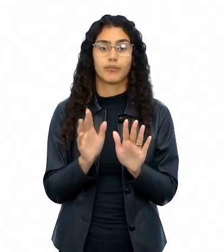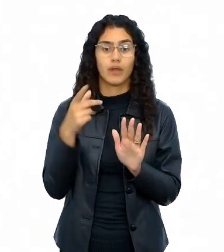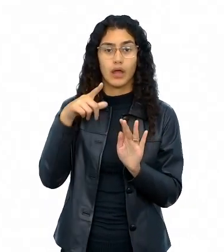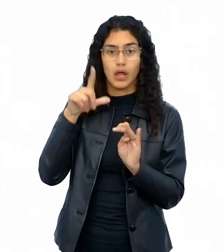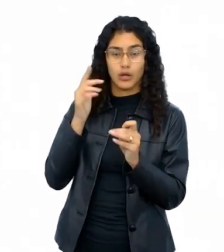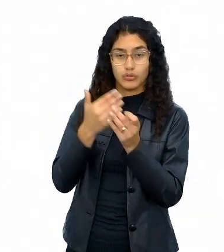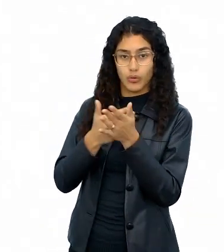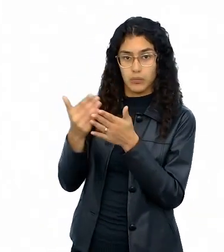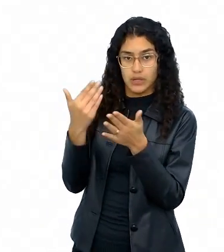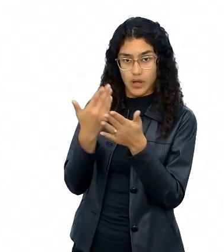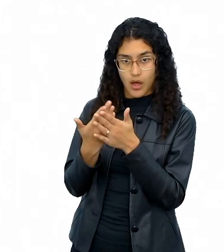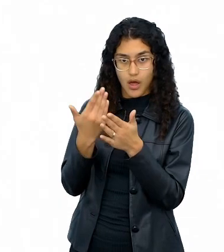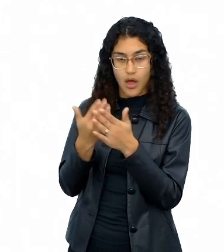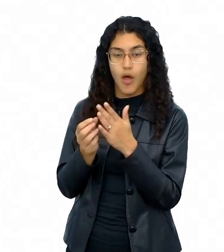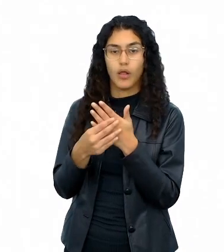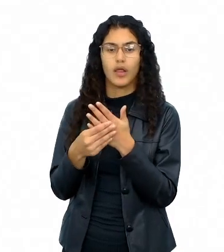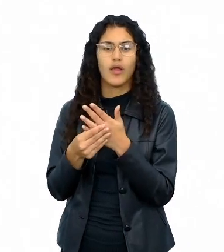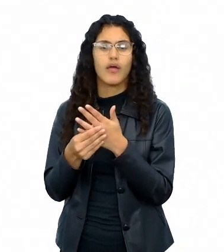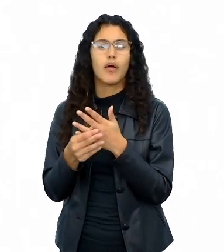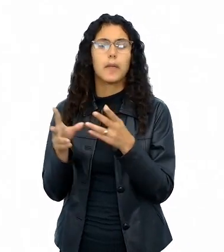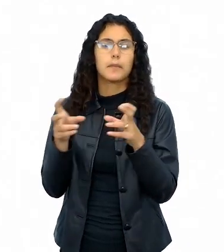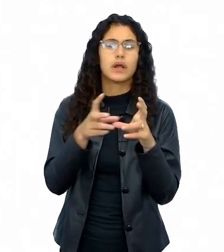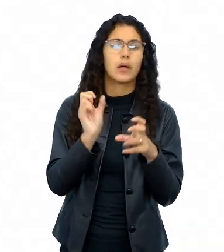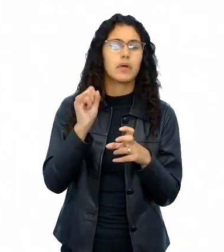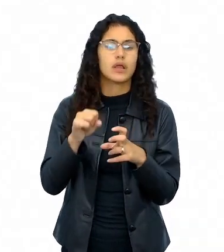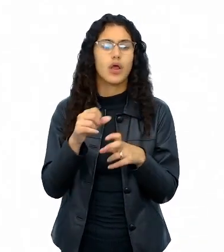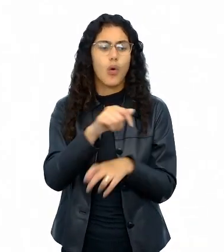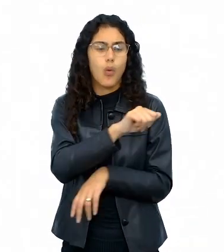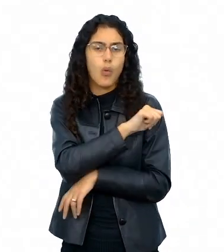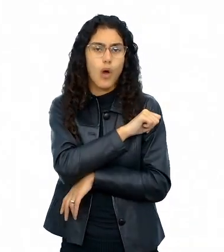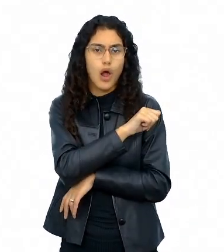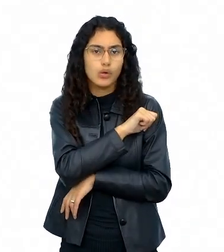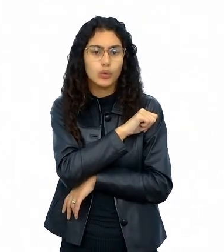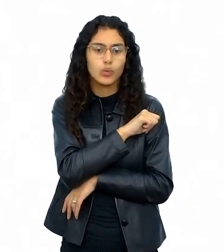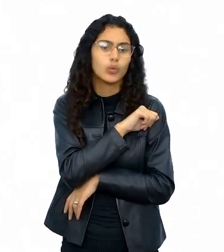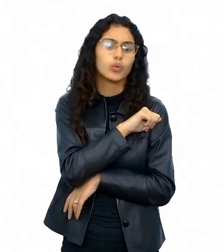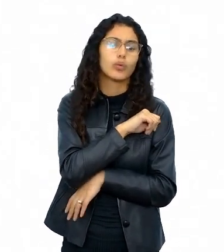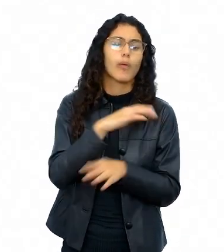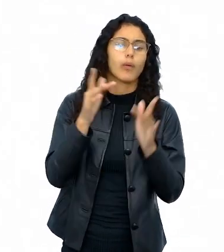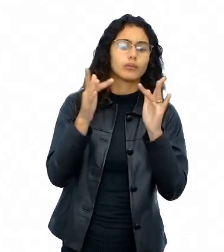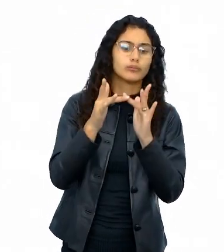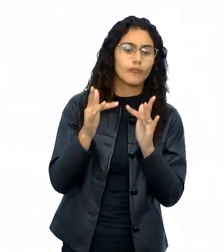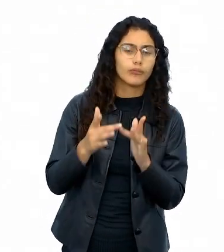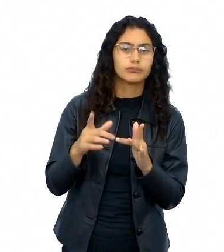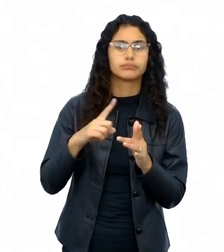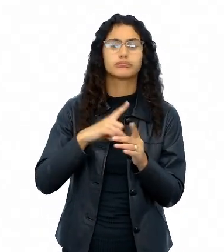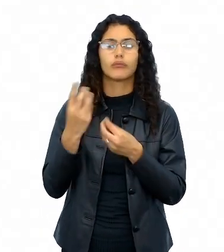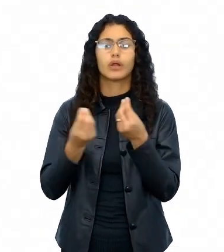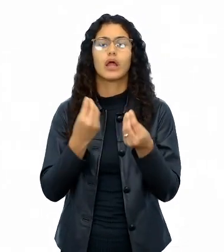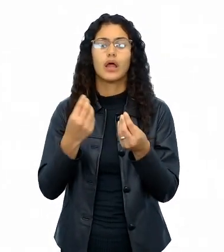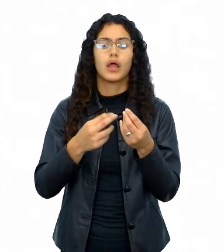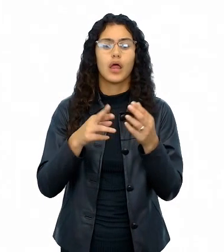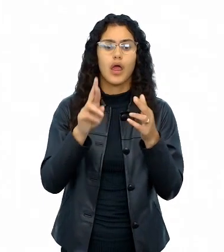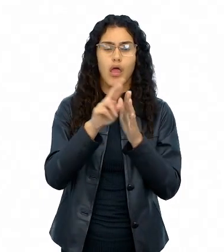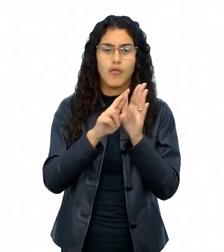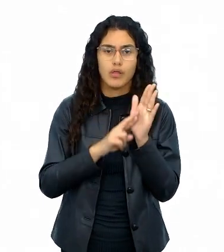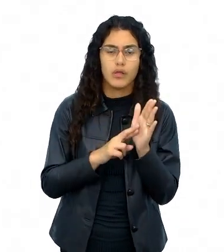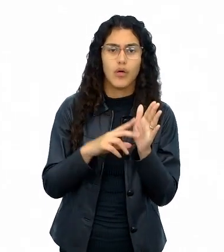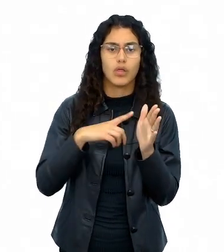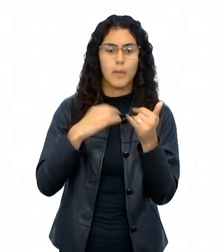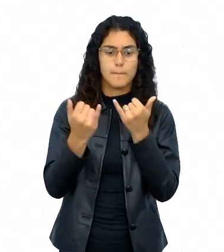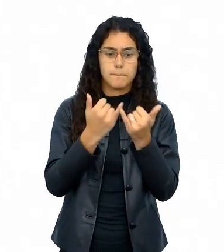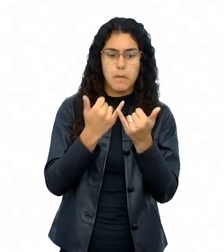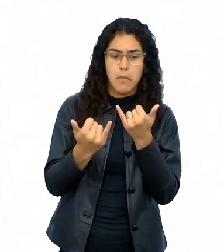antes de começar a aula, verifica se os estudantes, como está a questão da definição de par ordenado,